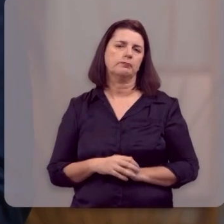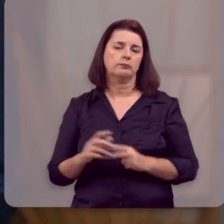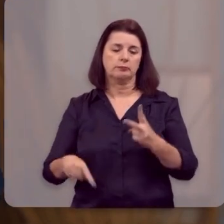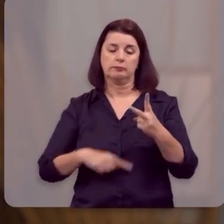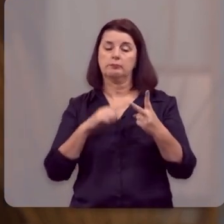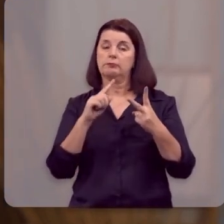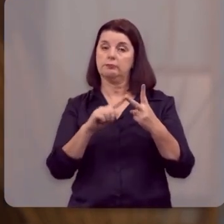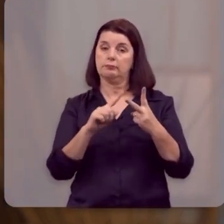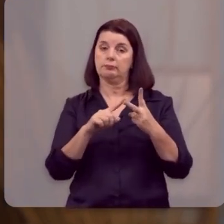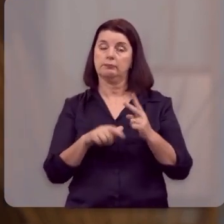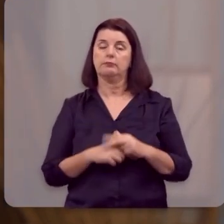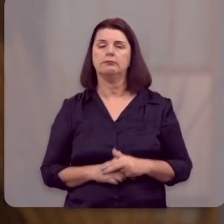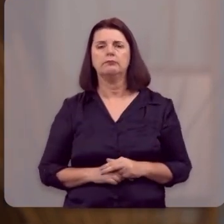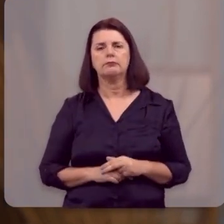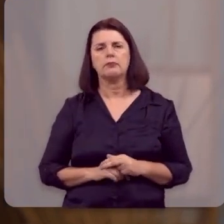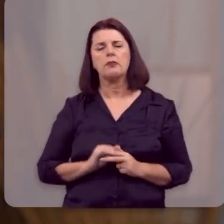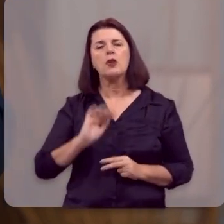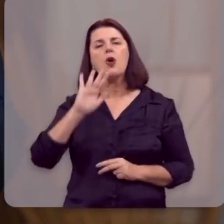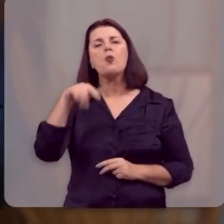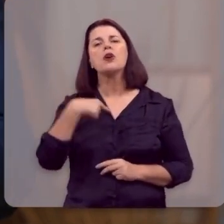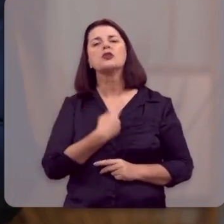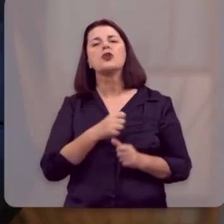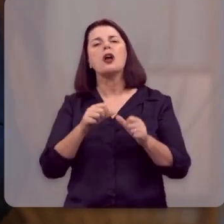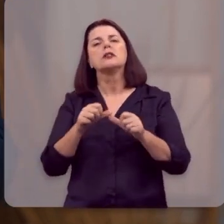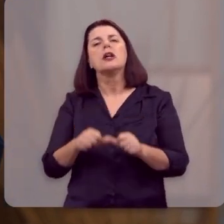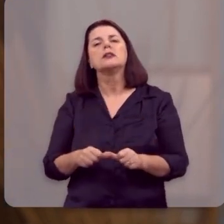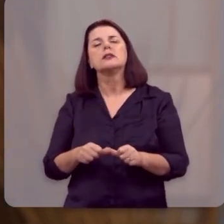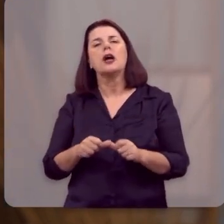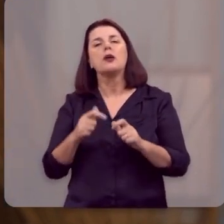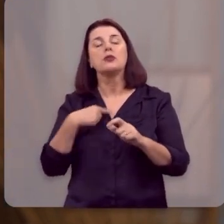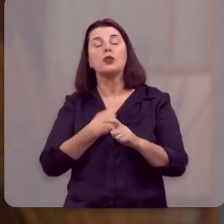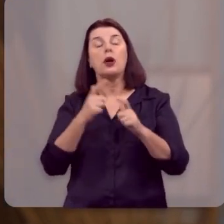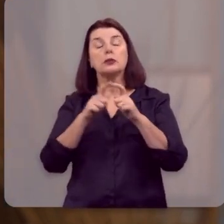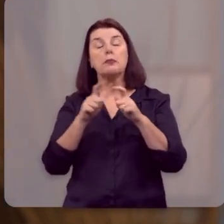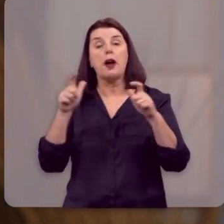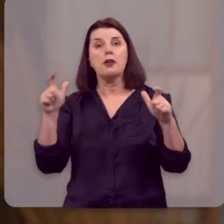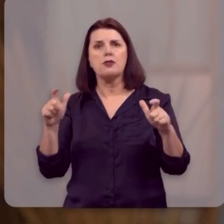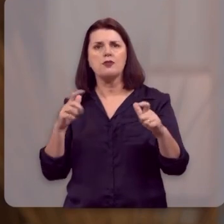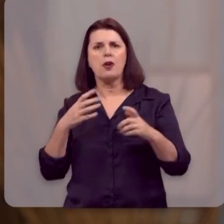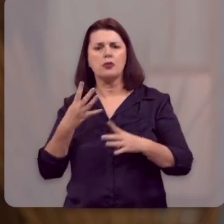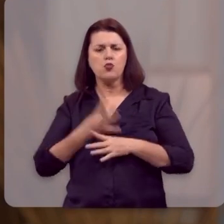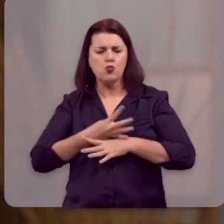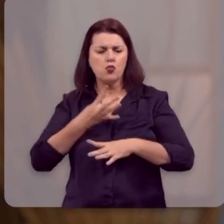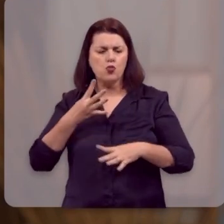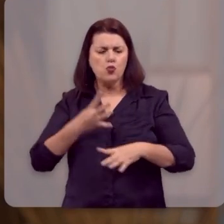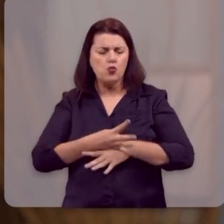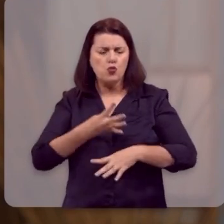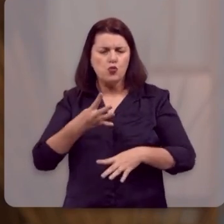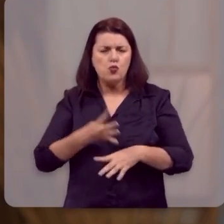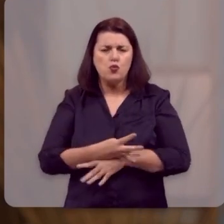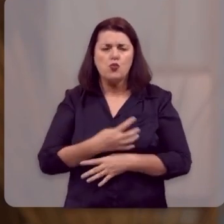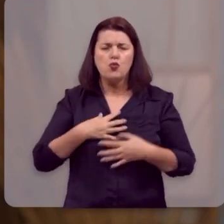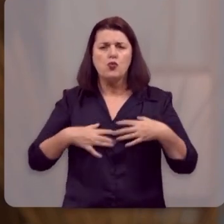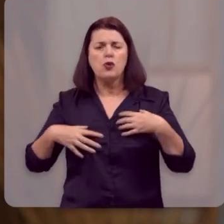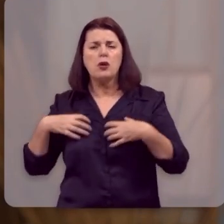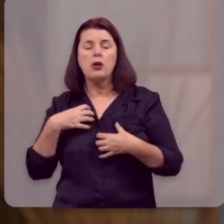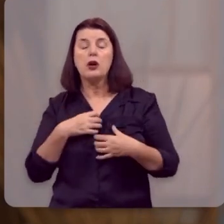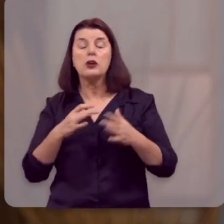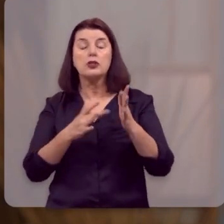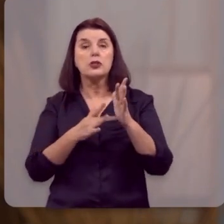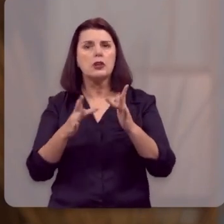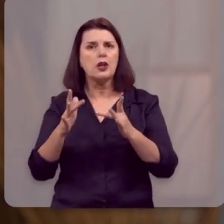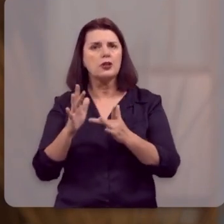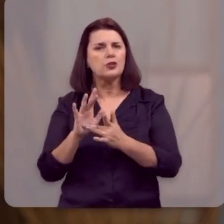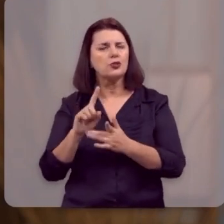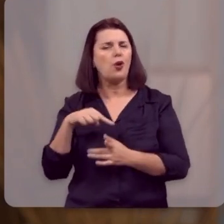Segundo lugar, quando nós estamos na nossa maior aflição, Jesus, o nosso grande